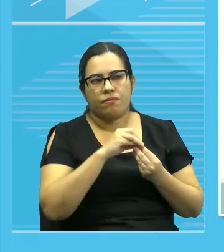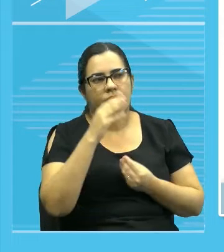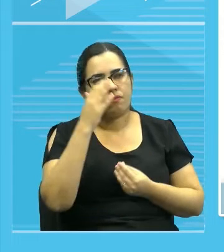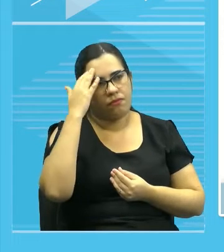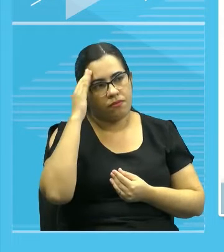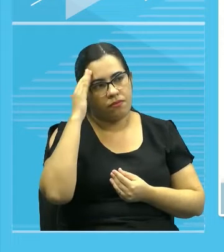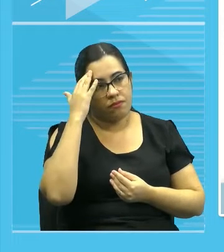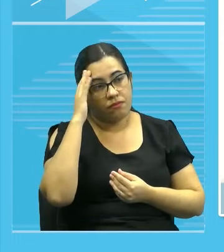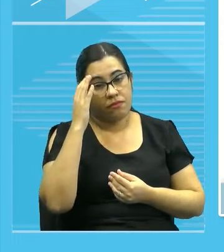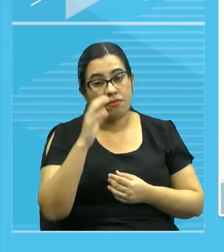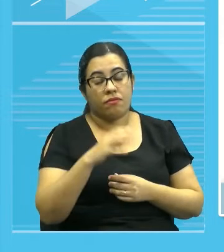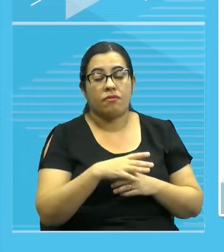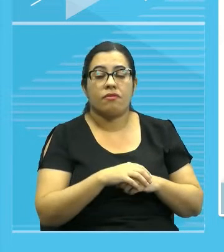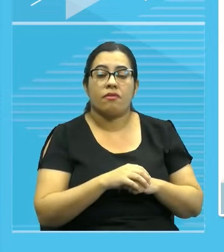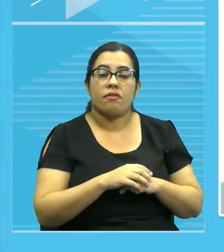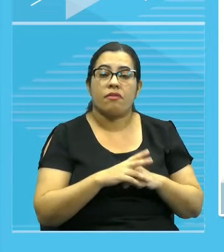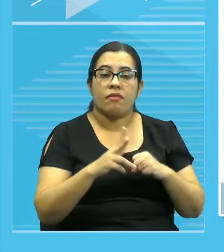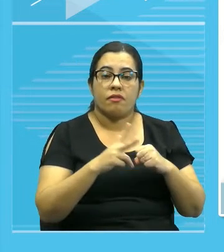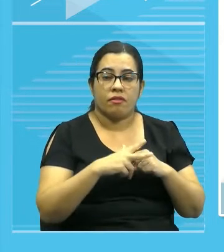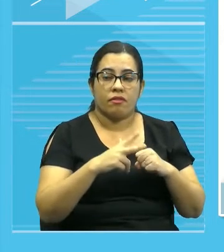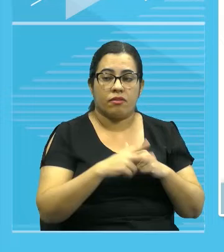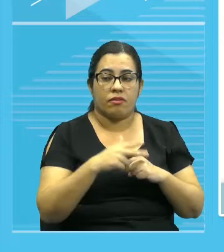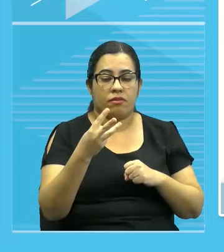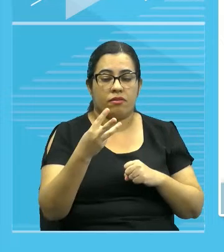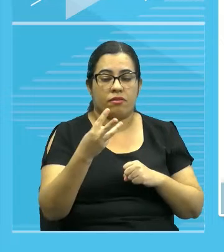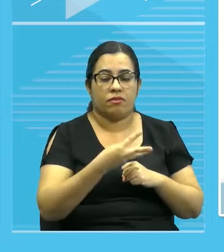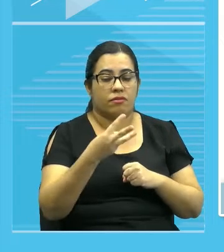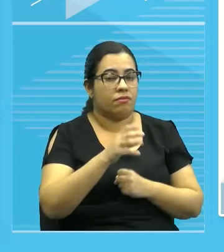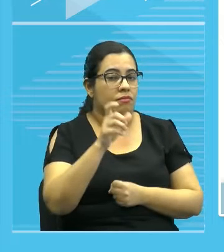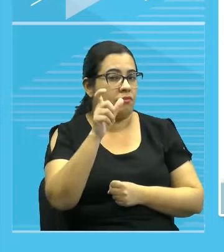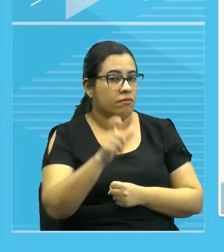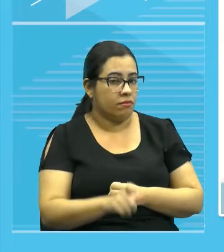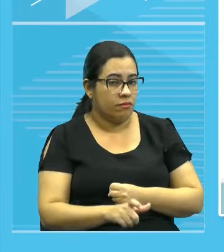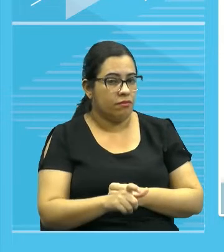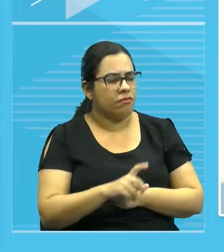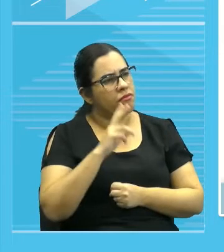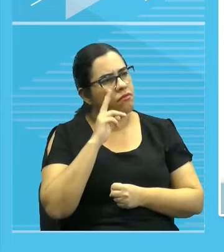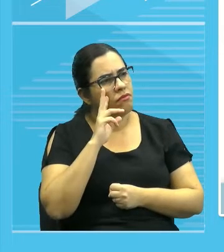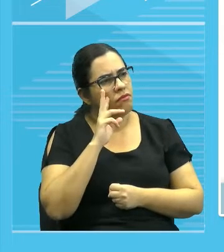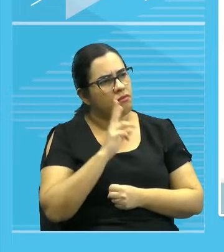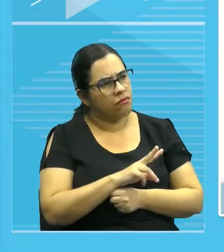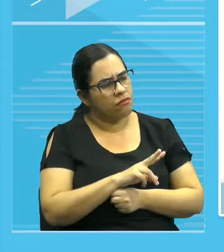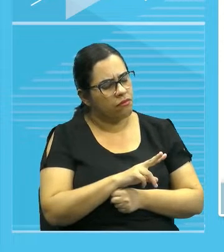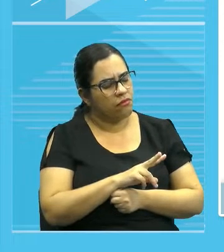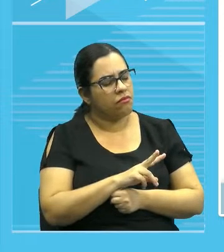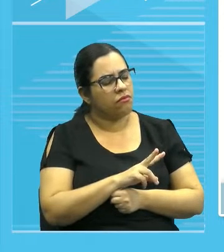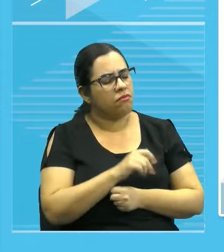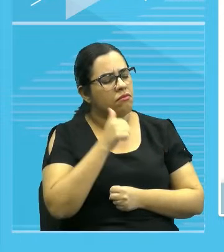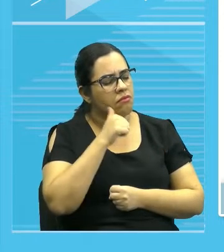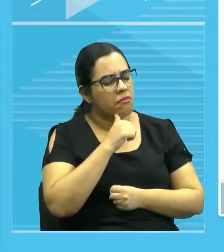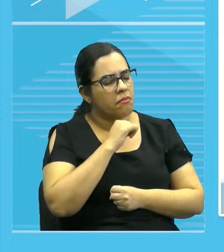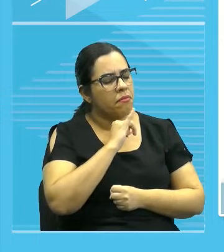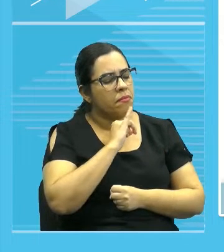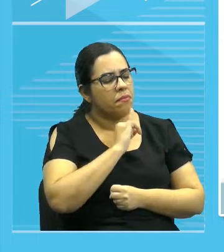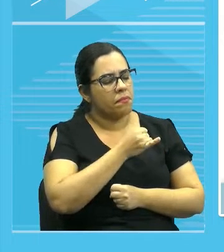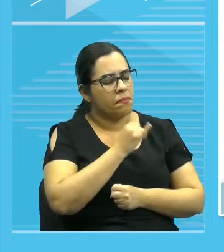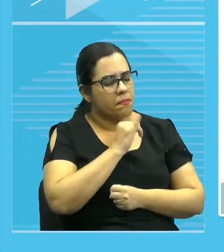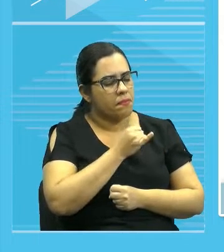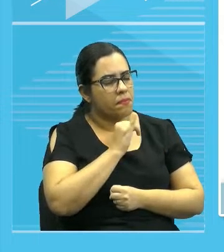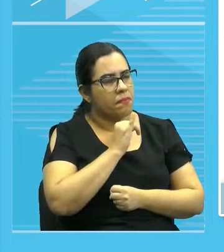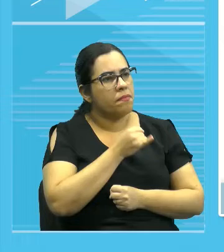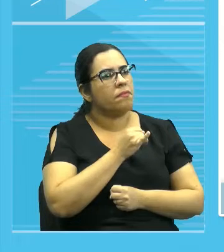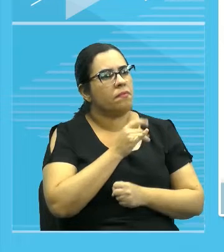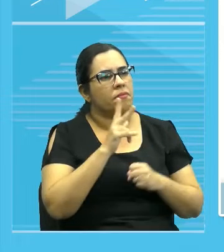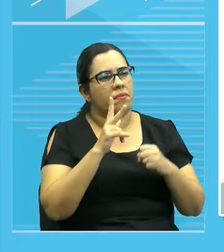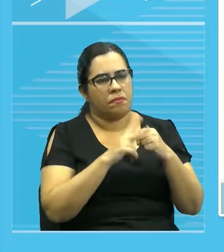os verbos estão em terceira pessoa então ele olha para ela e fala dela né os verbos